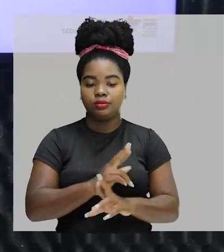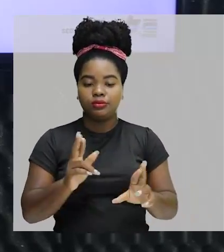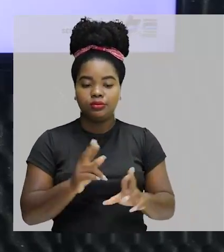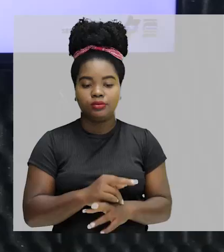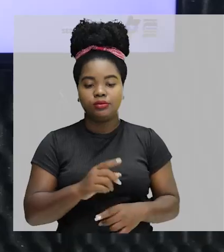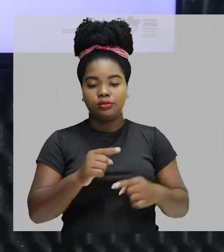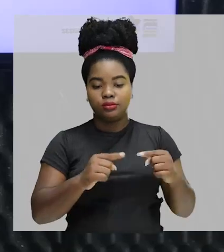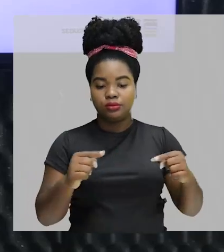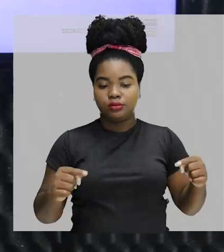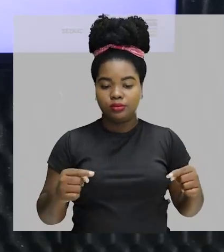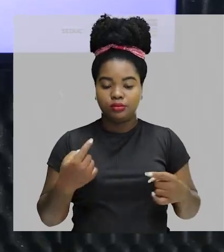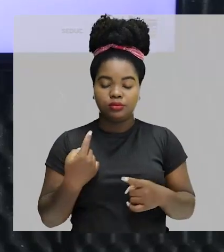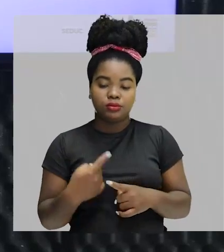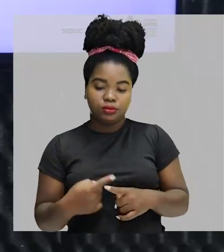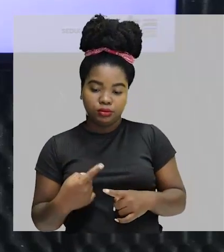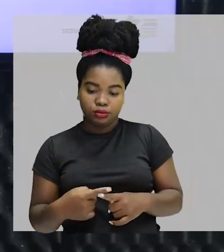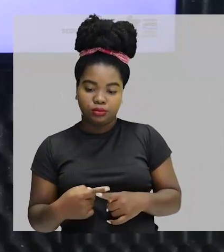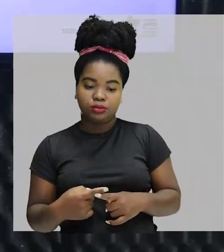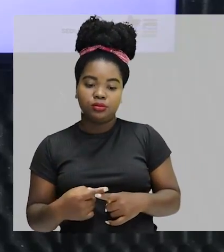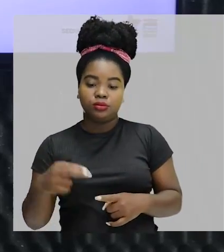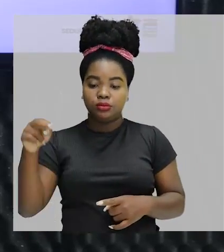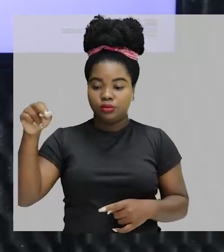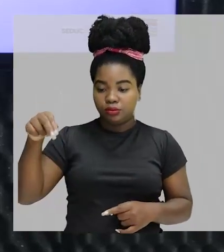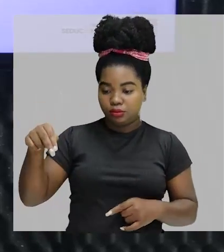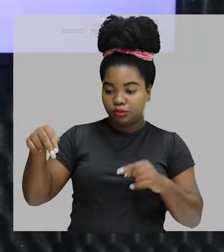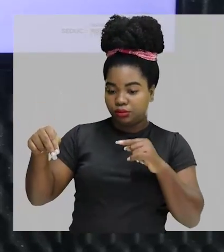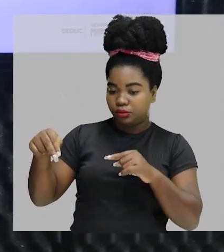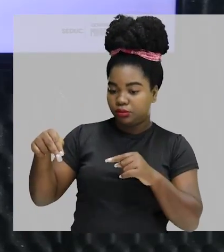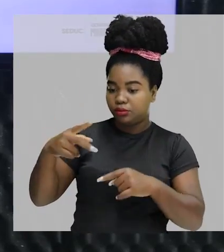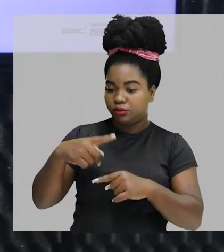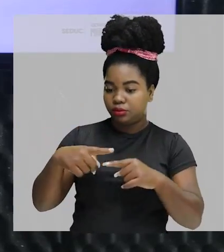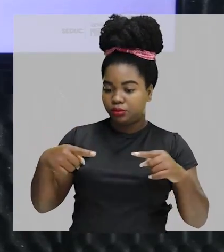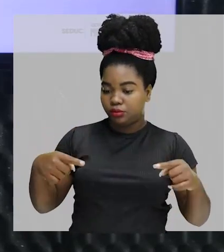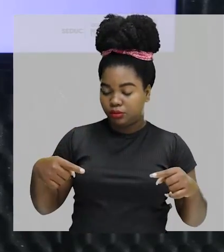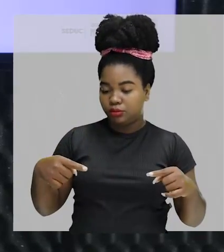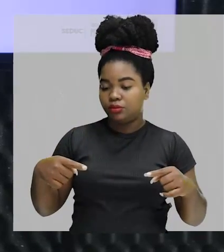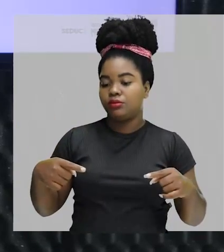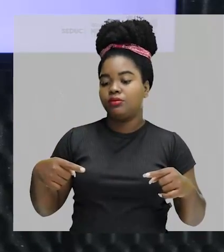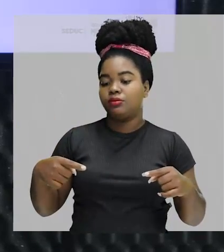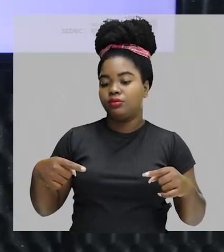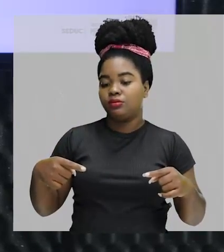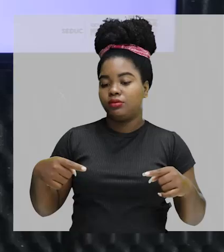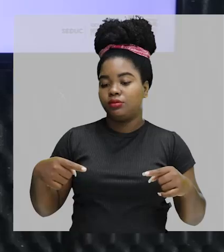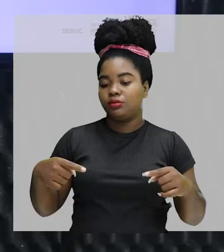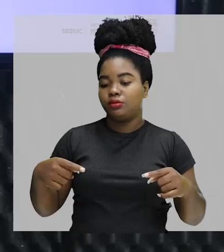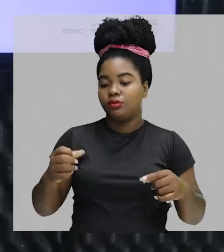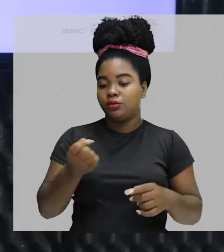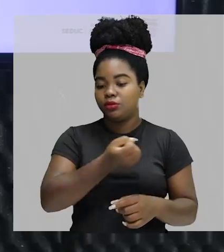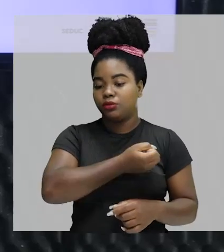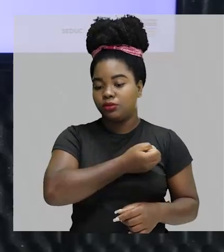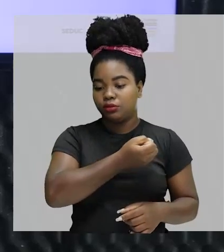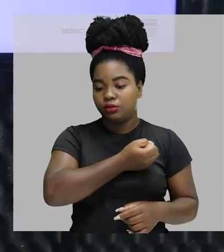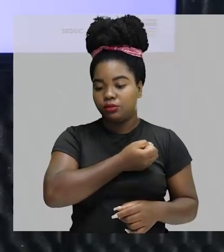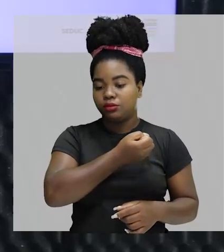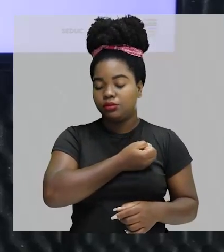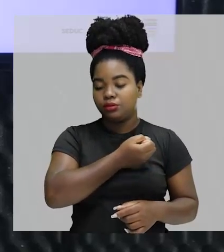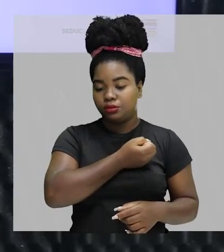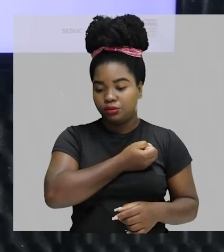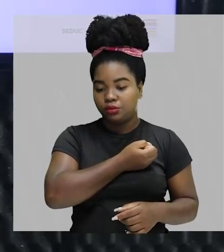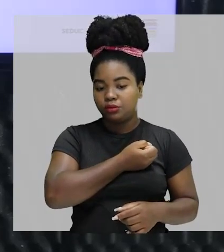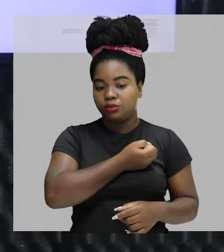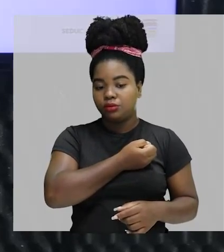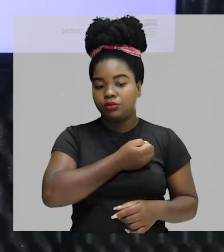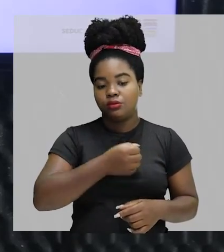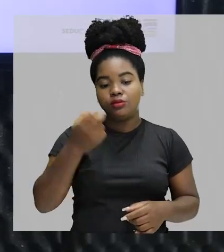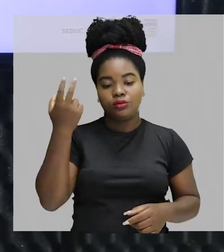minha variável. Por quê? Porque o n, a variável, né, a localização dos termos na PG, esse